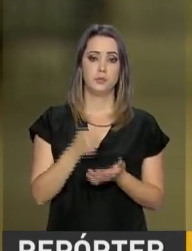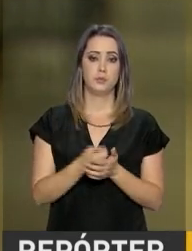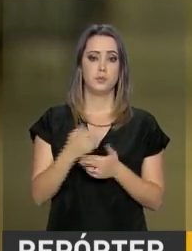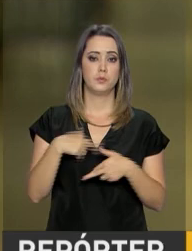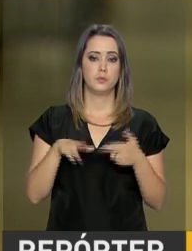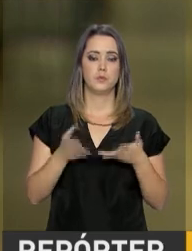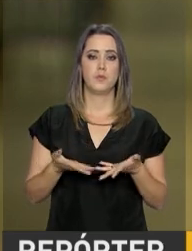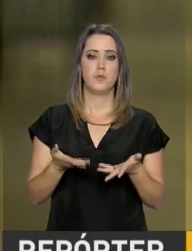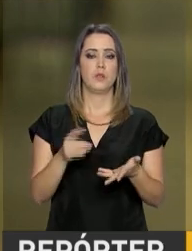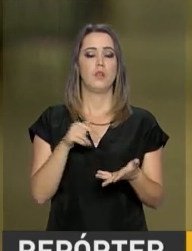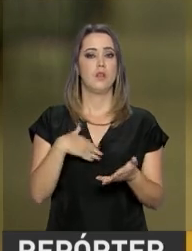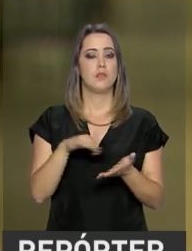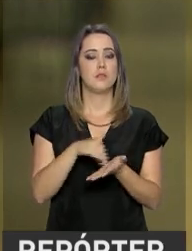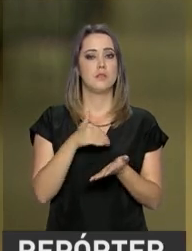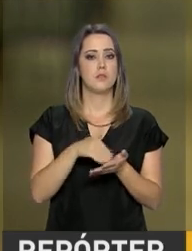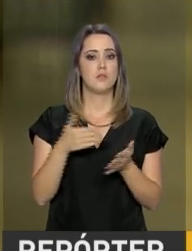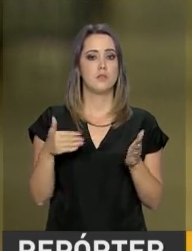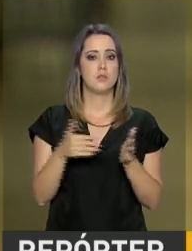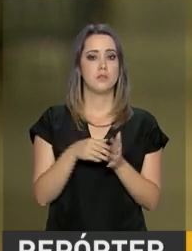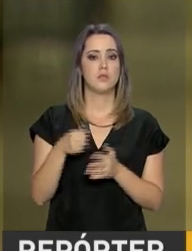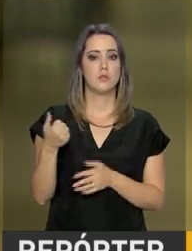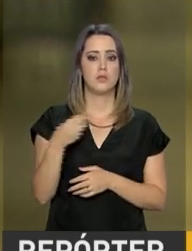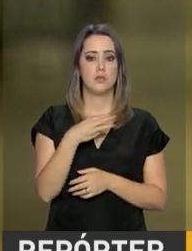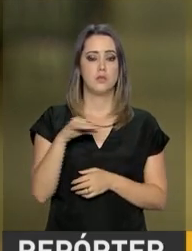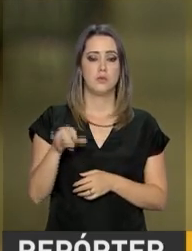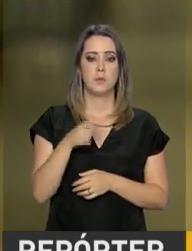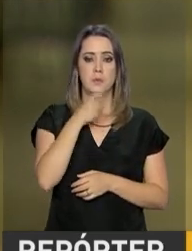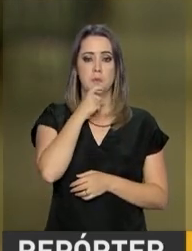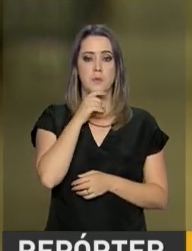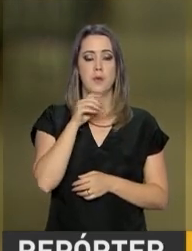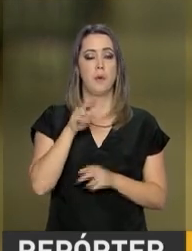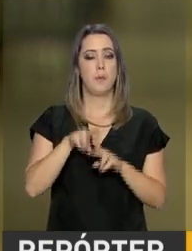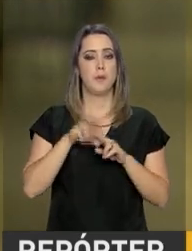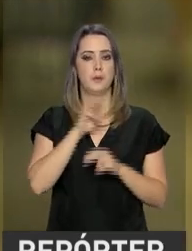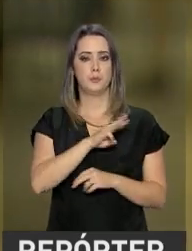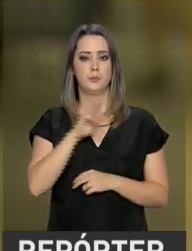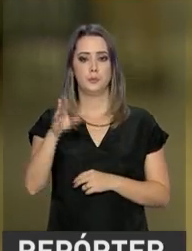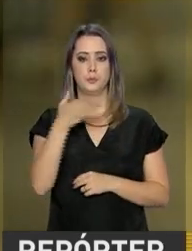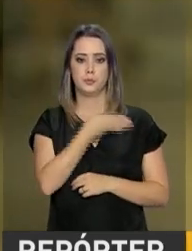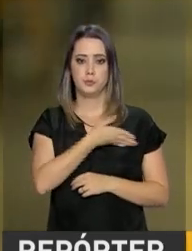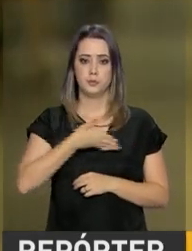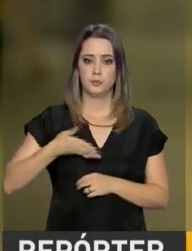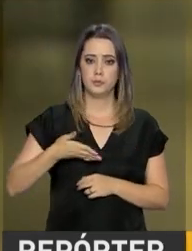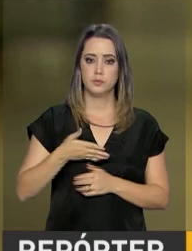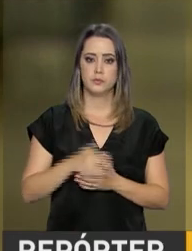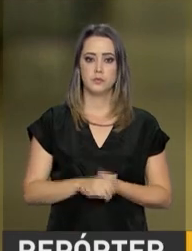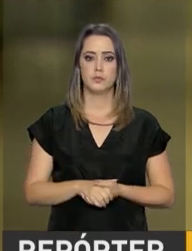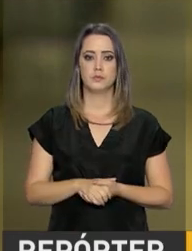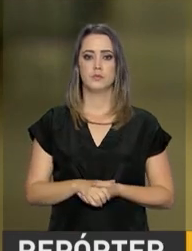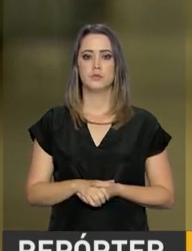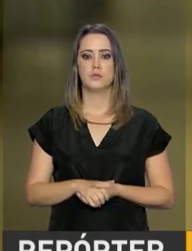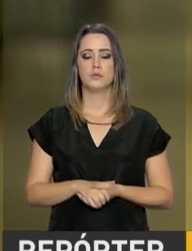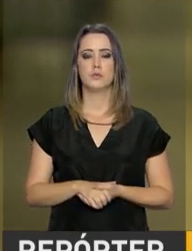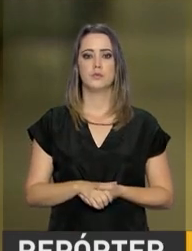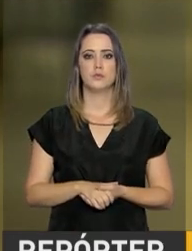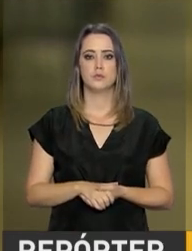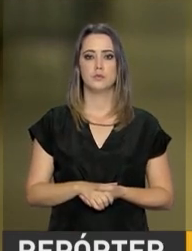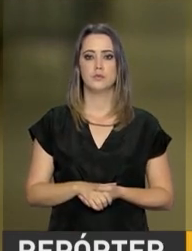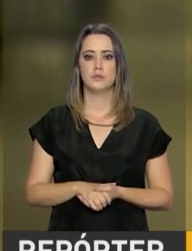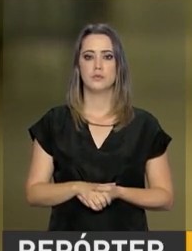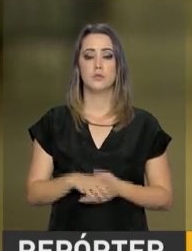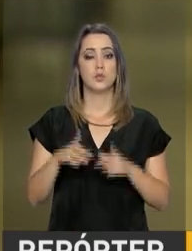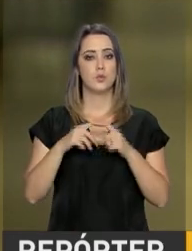as inscrições estão abertas até o dia 13 de julho pelo site prêmio educação fiscal ponto org.br